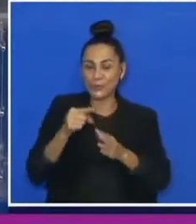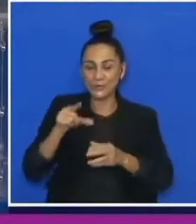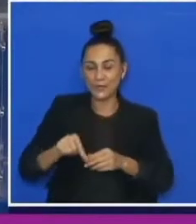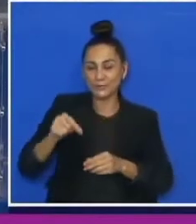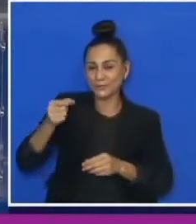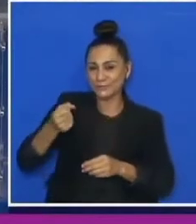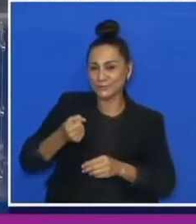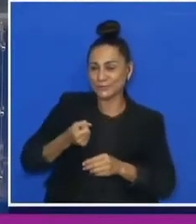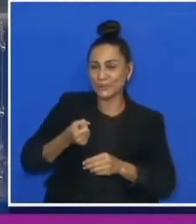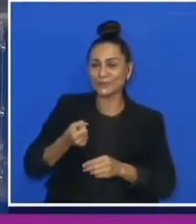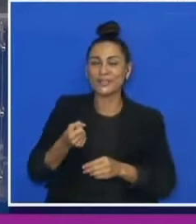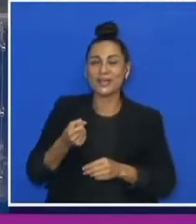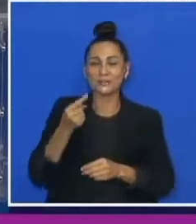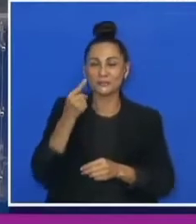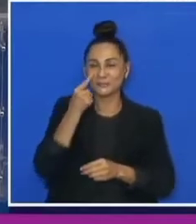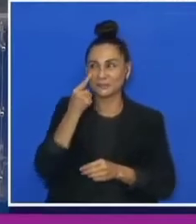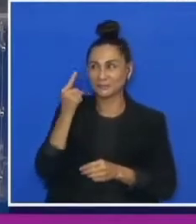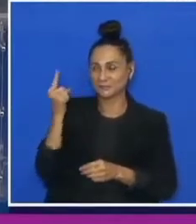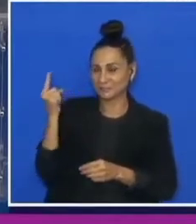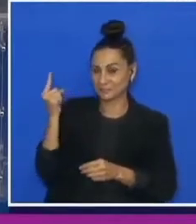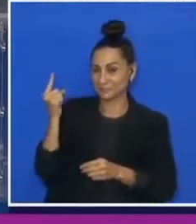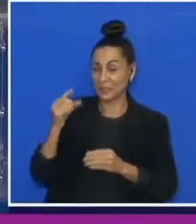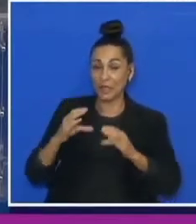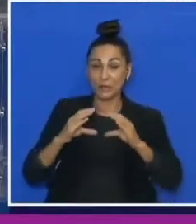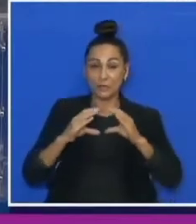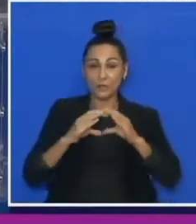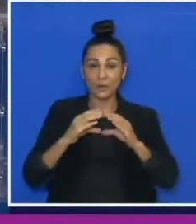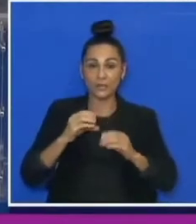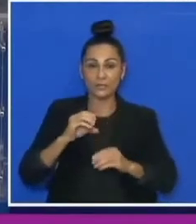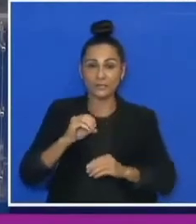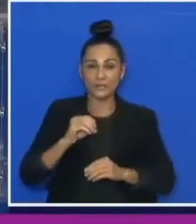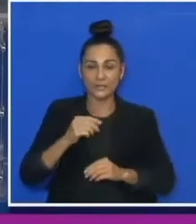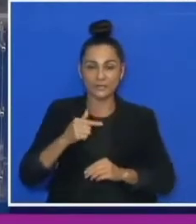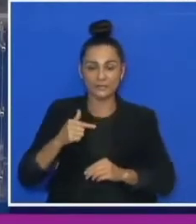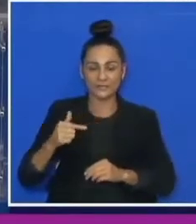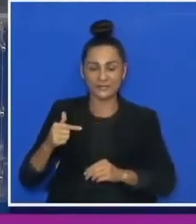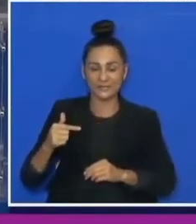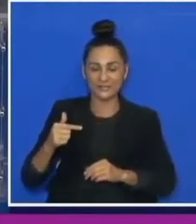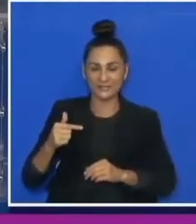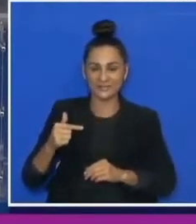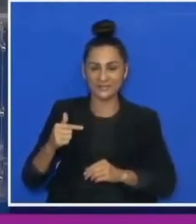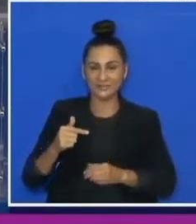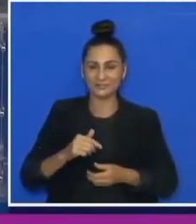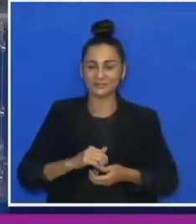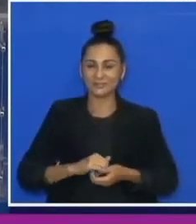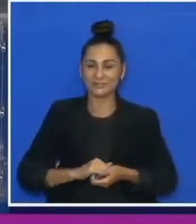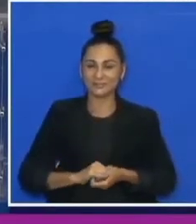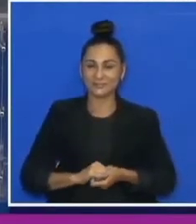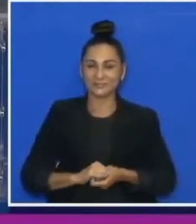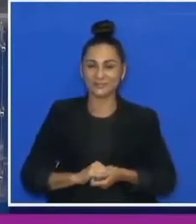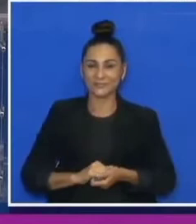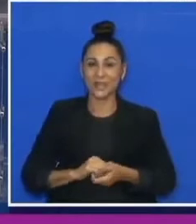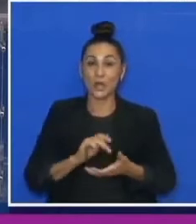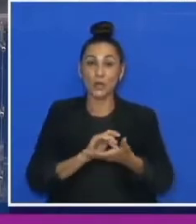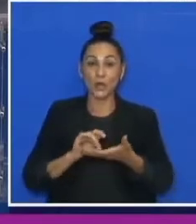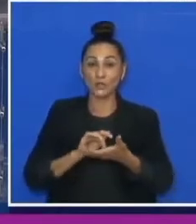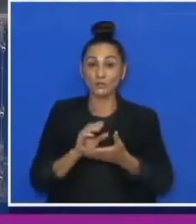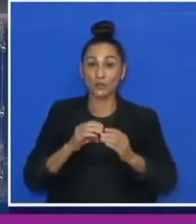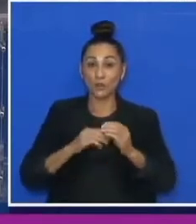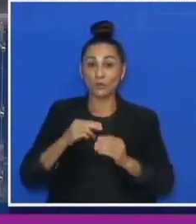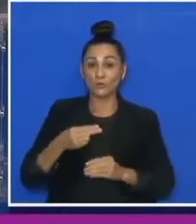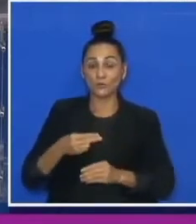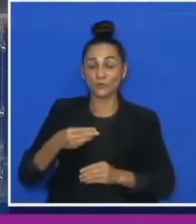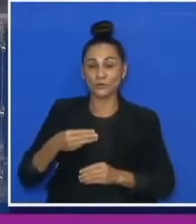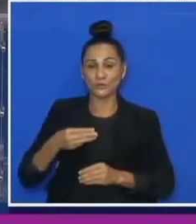número sorteado. Vem chegando, bola 07. Bola 07. Loto Fácil